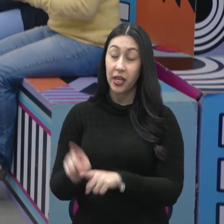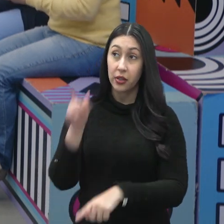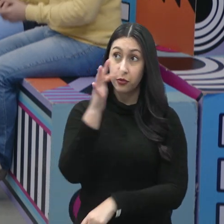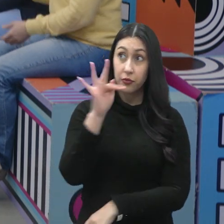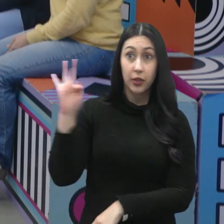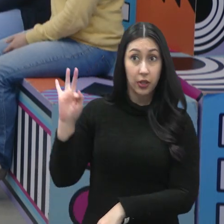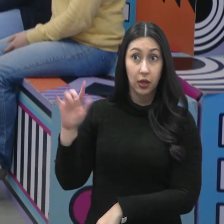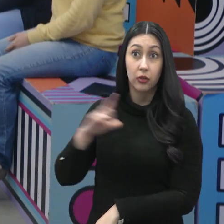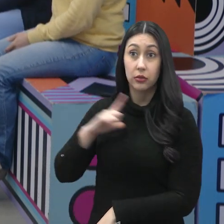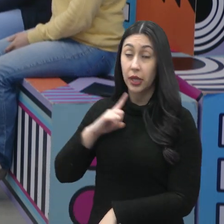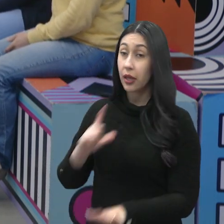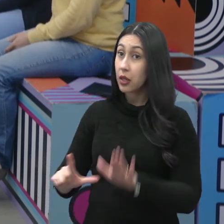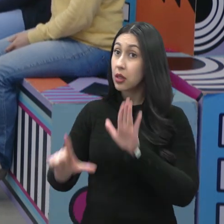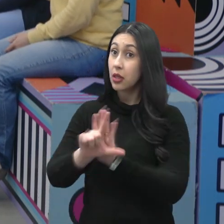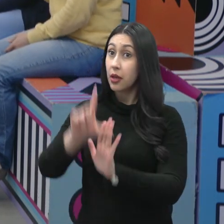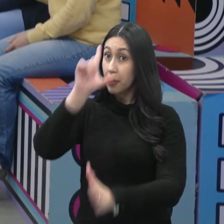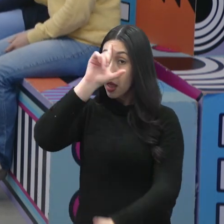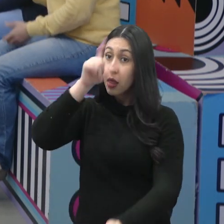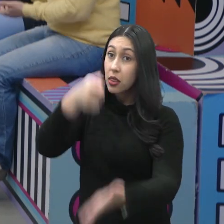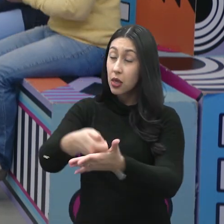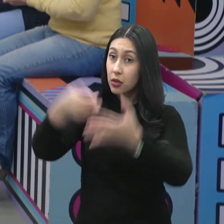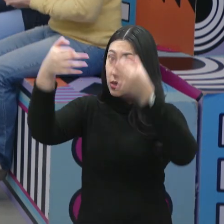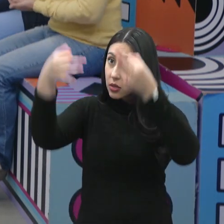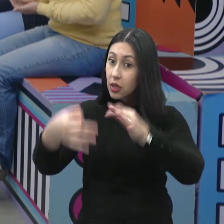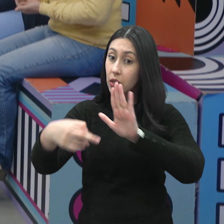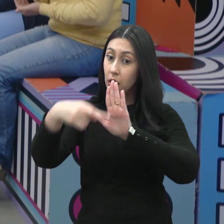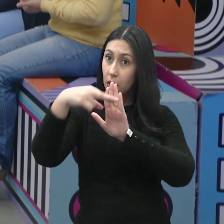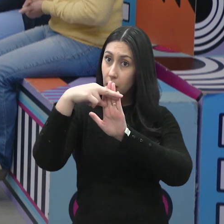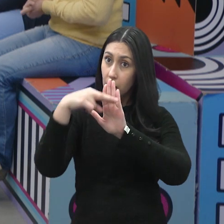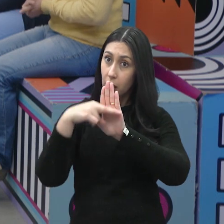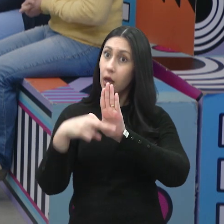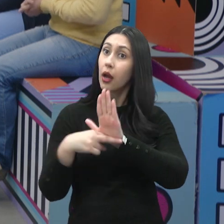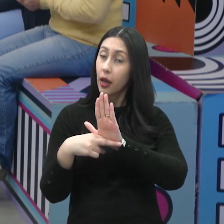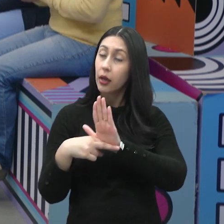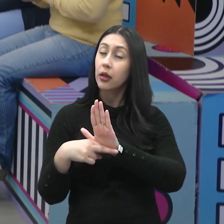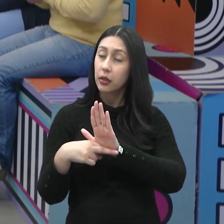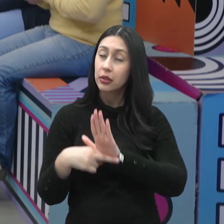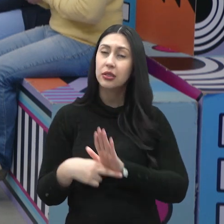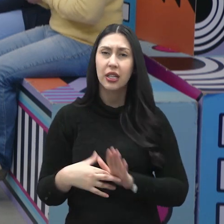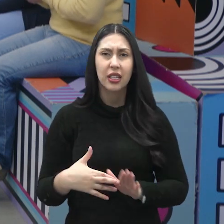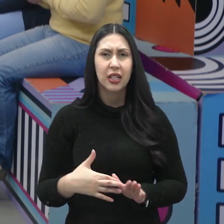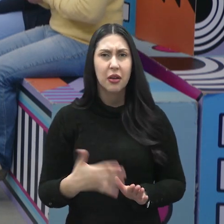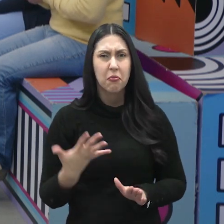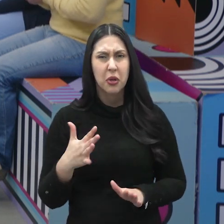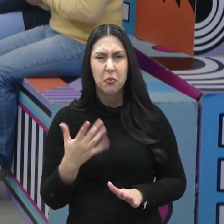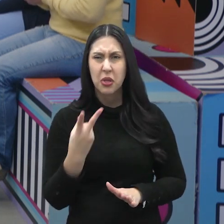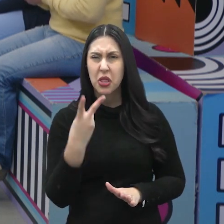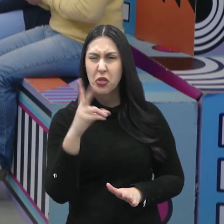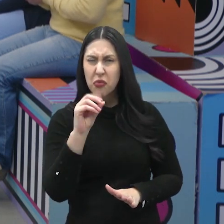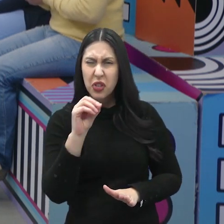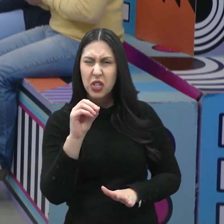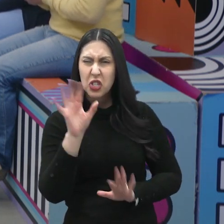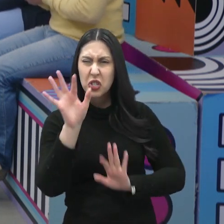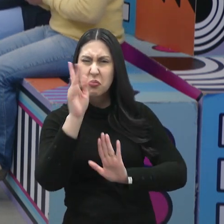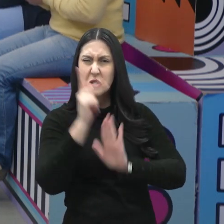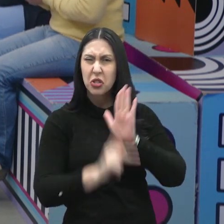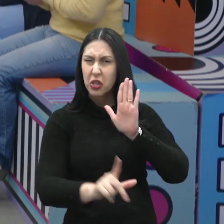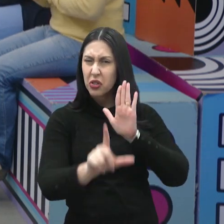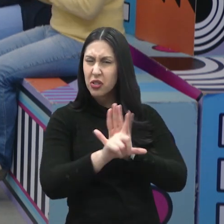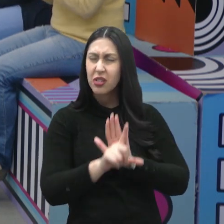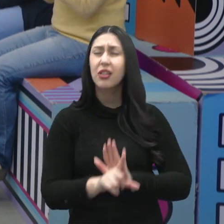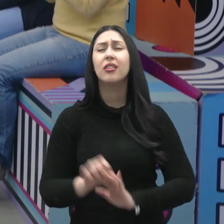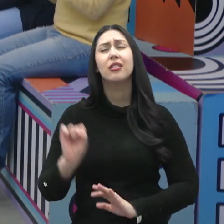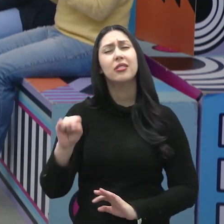federal, para decisões serem tomadas e regras serem estabelecidas. Foram criados mais de 20 projetos de lei sobre esse